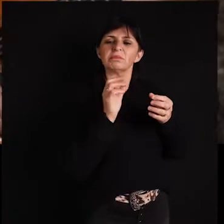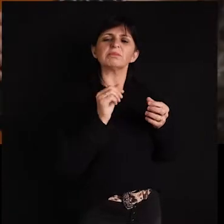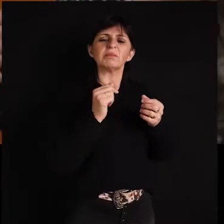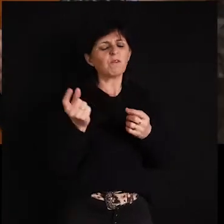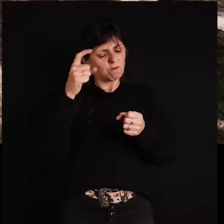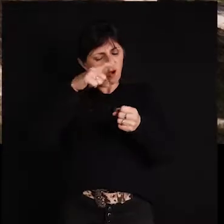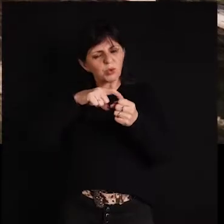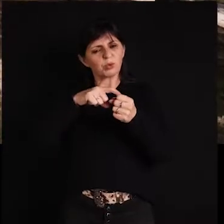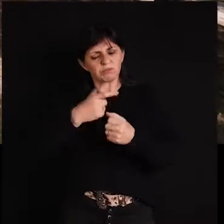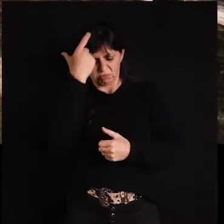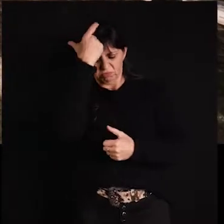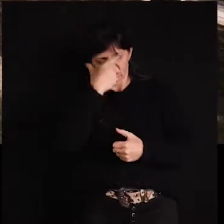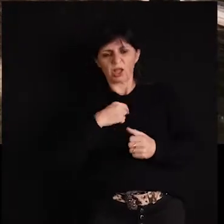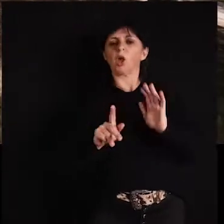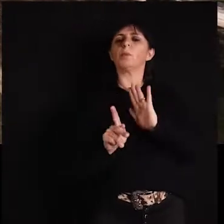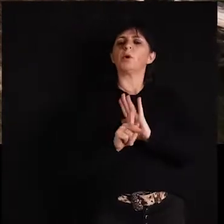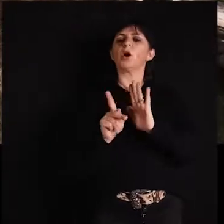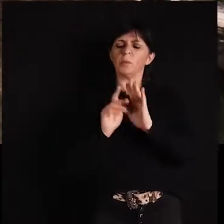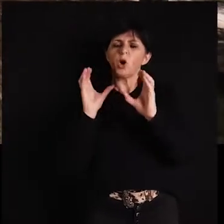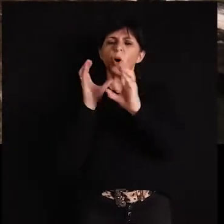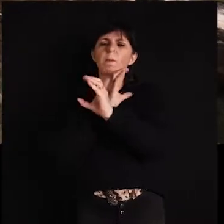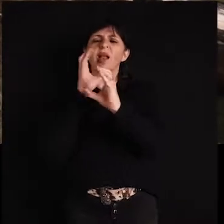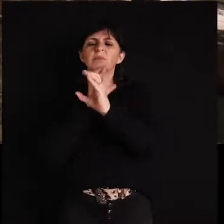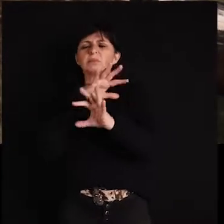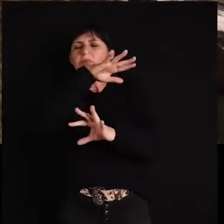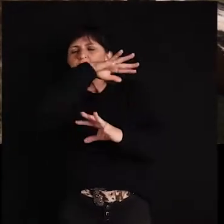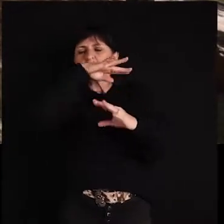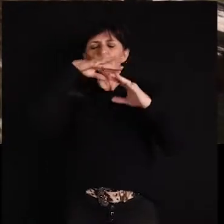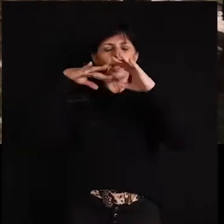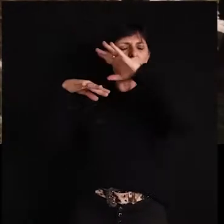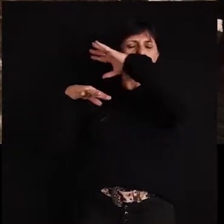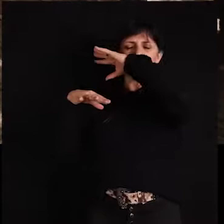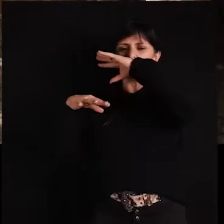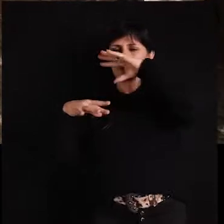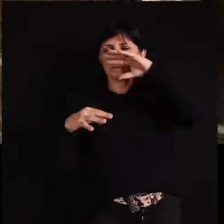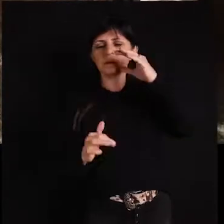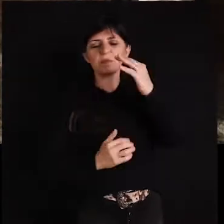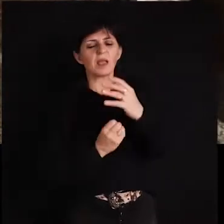Eu volto a ser eu inteiro, sentindo o cheiro da